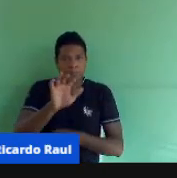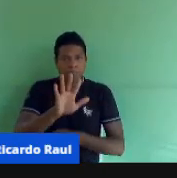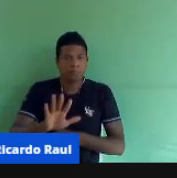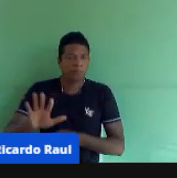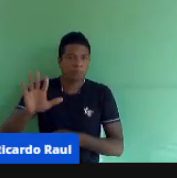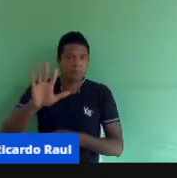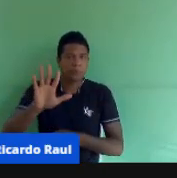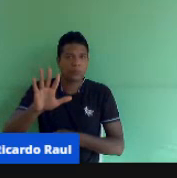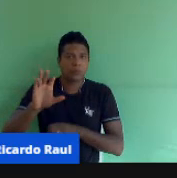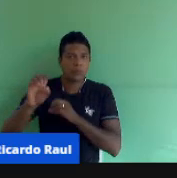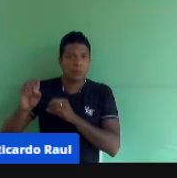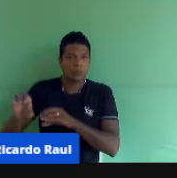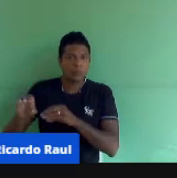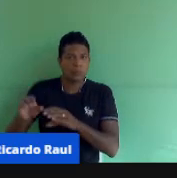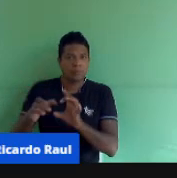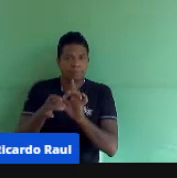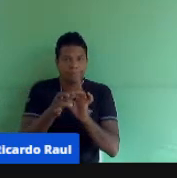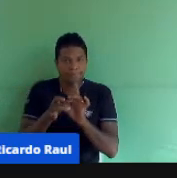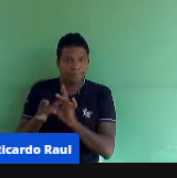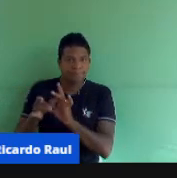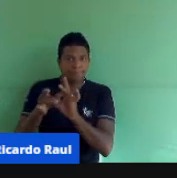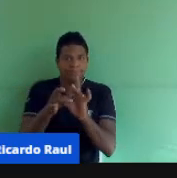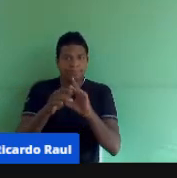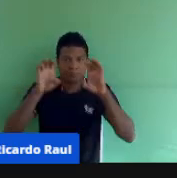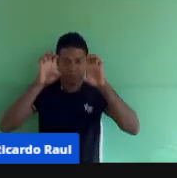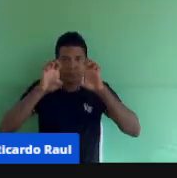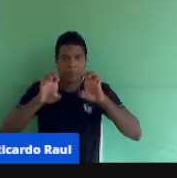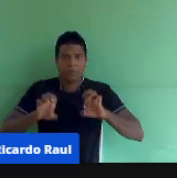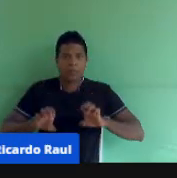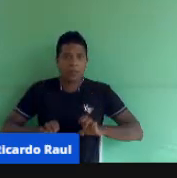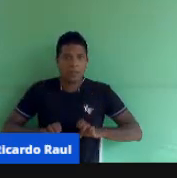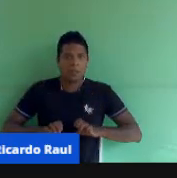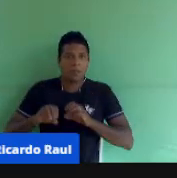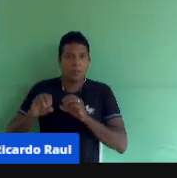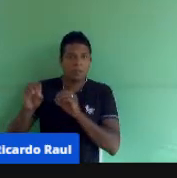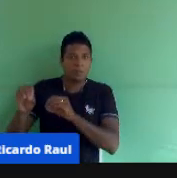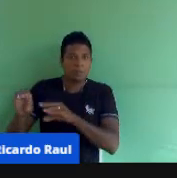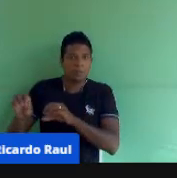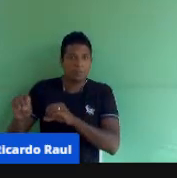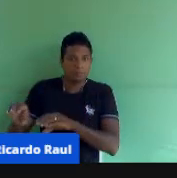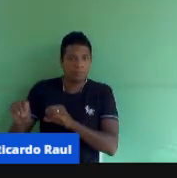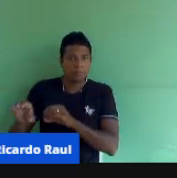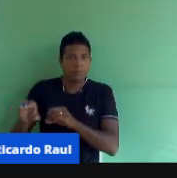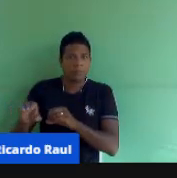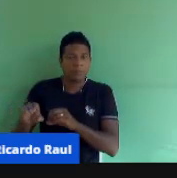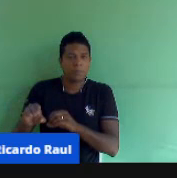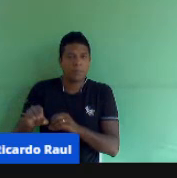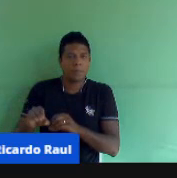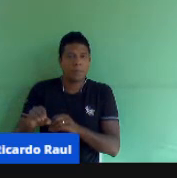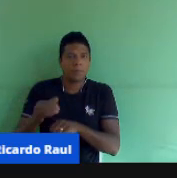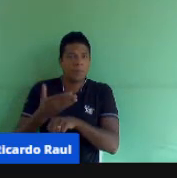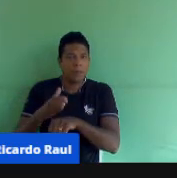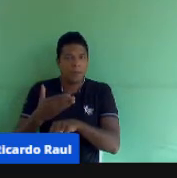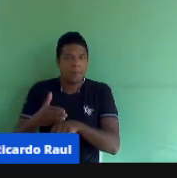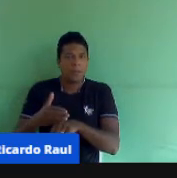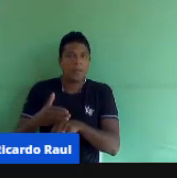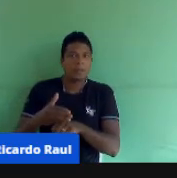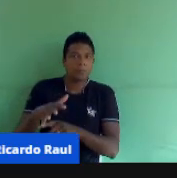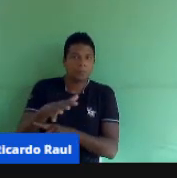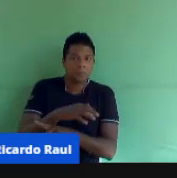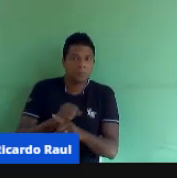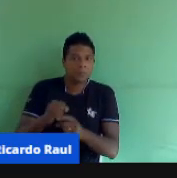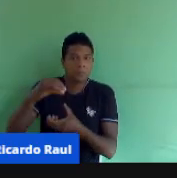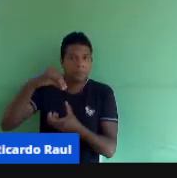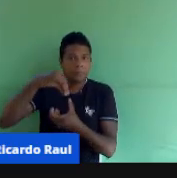trazer, essa vinculação ética da educação, do trabalho, as práticas sociais, elas devem acontecer dentro da